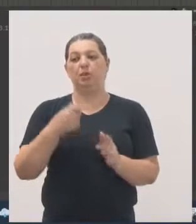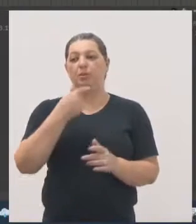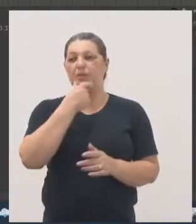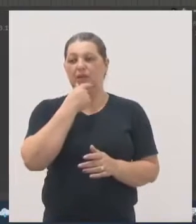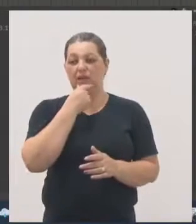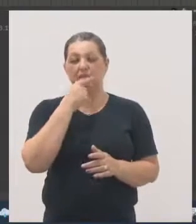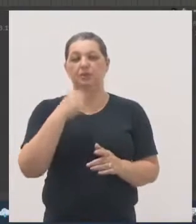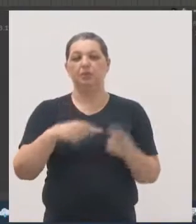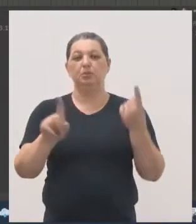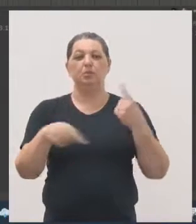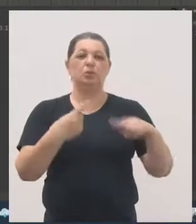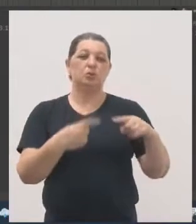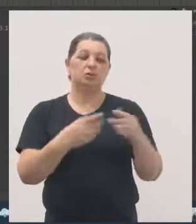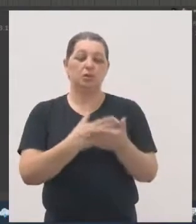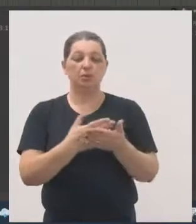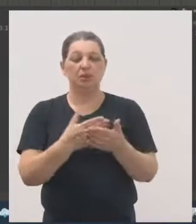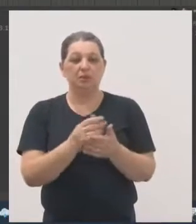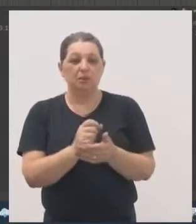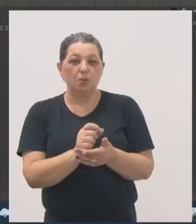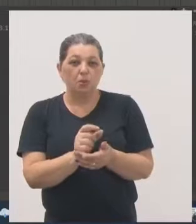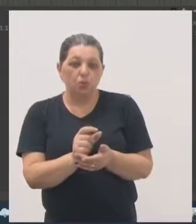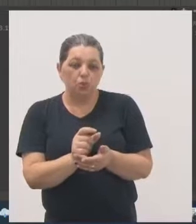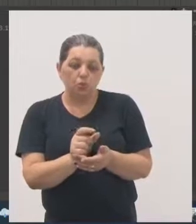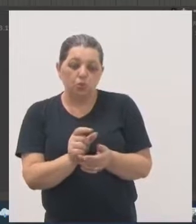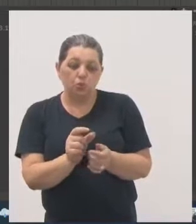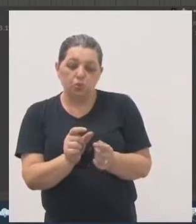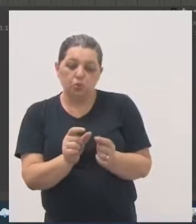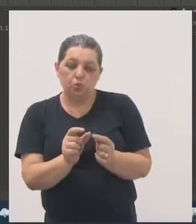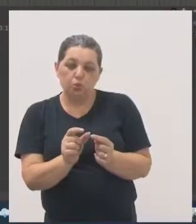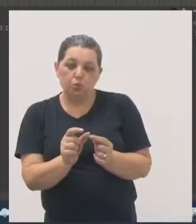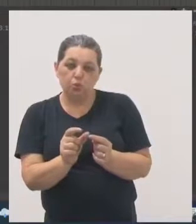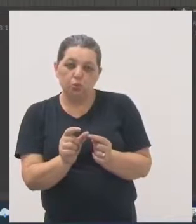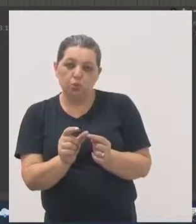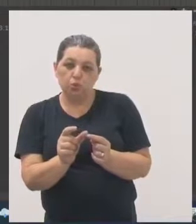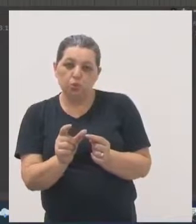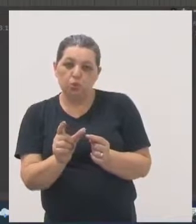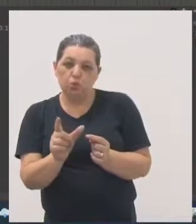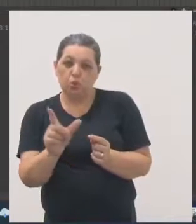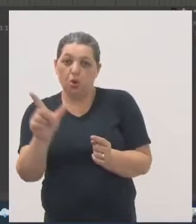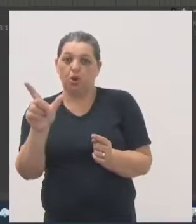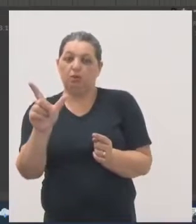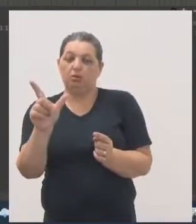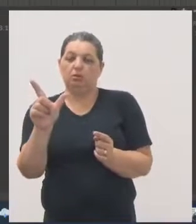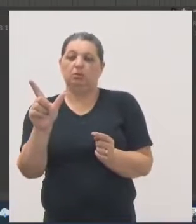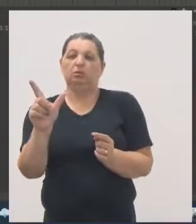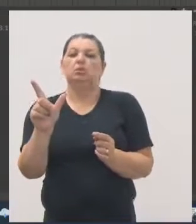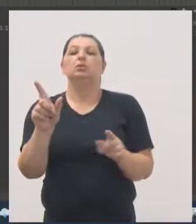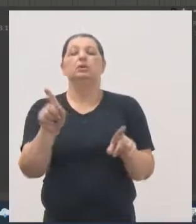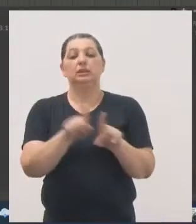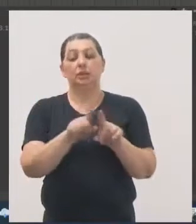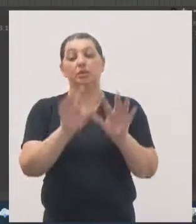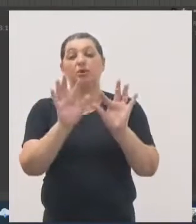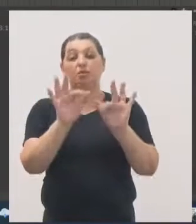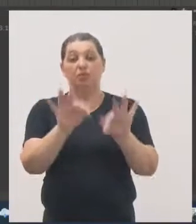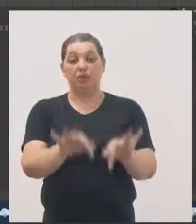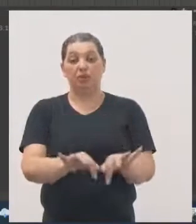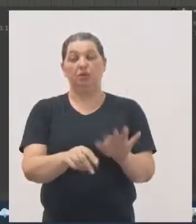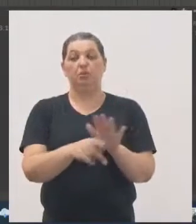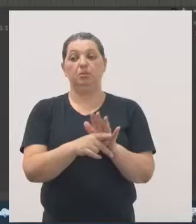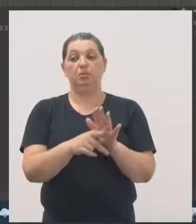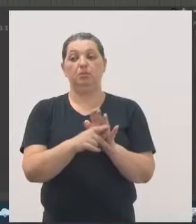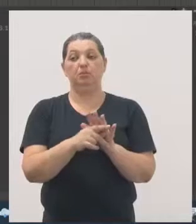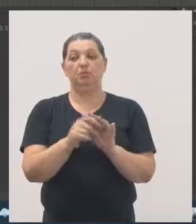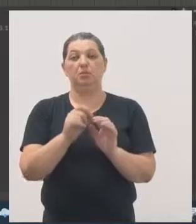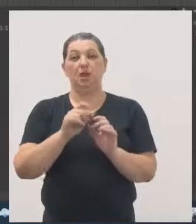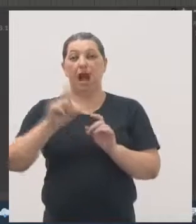música baixa, inicia bem baixinho e aumenta. E o final aumentando. Também a questão de você estar numa tonalidade alta